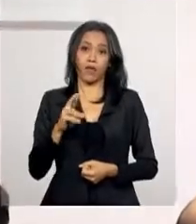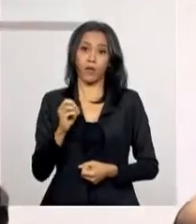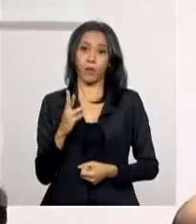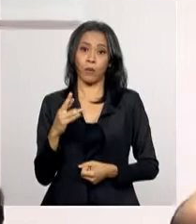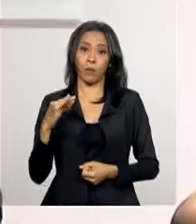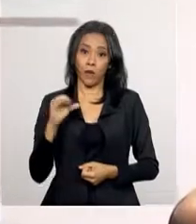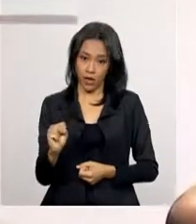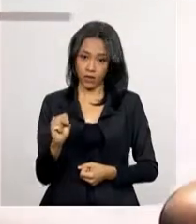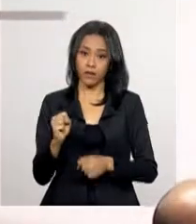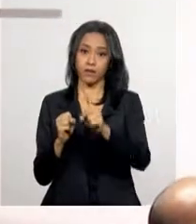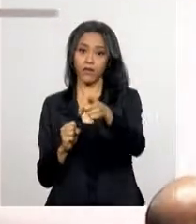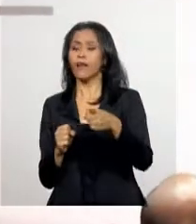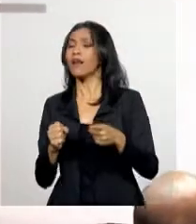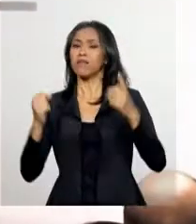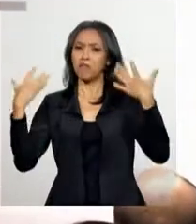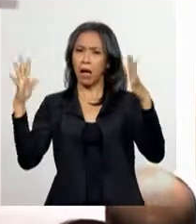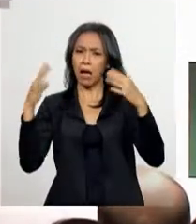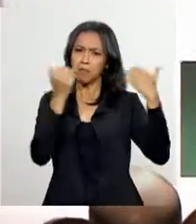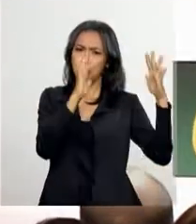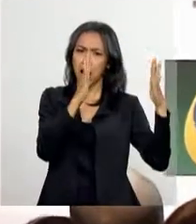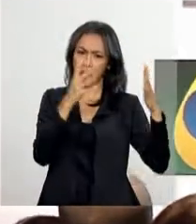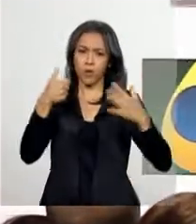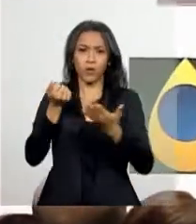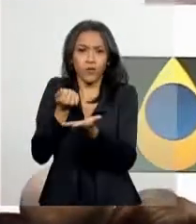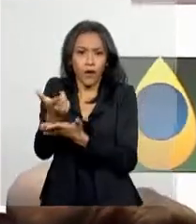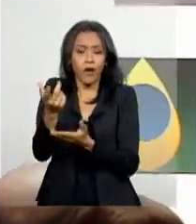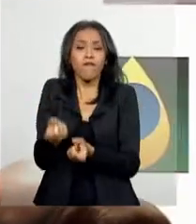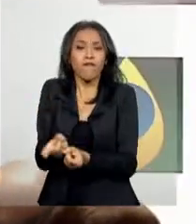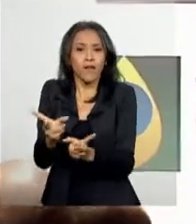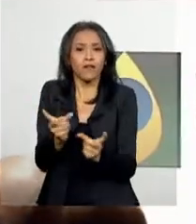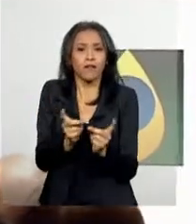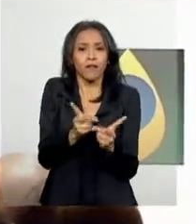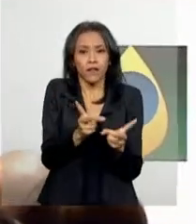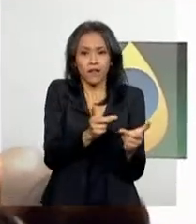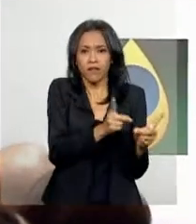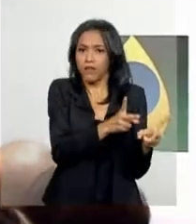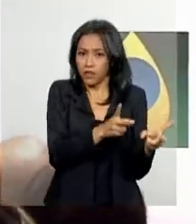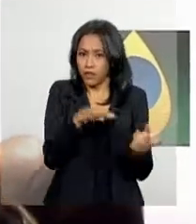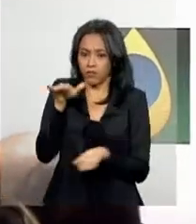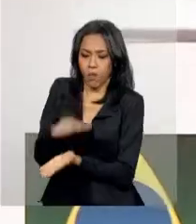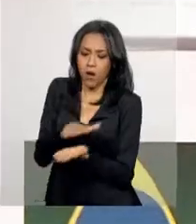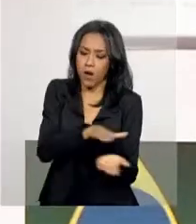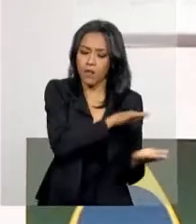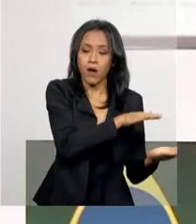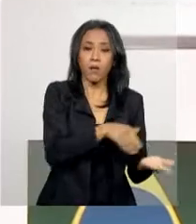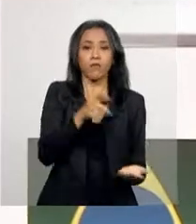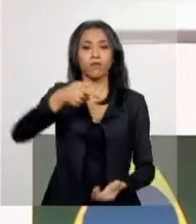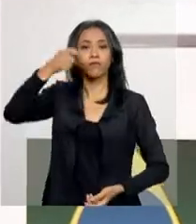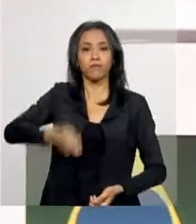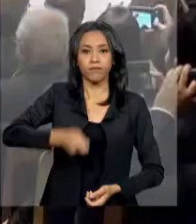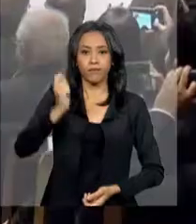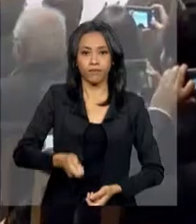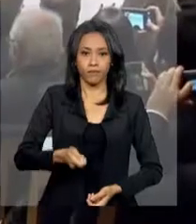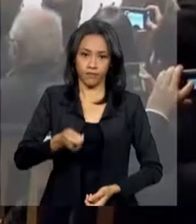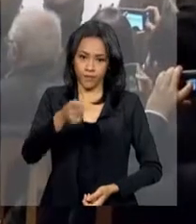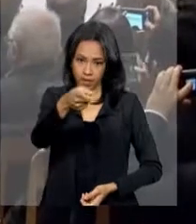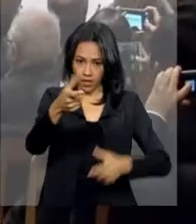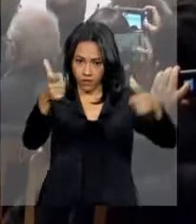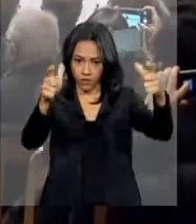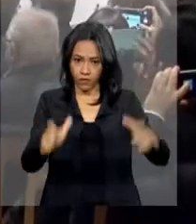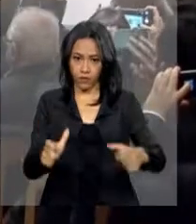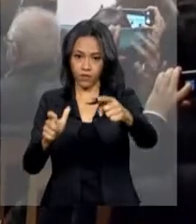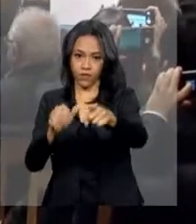cada anúncio dos vencedores dos blocos de exploração de petróleo do pré sal no leilão realizado no rio de janeiro